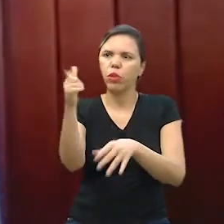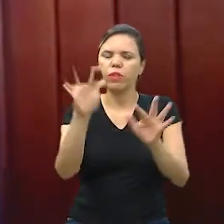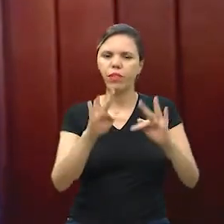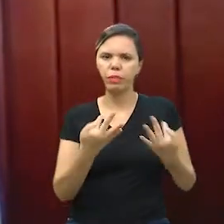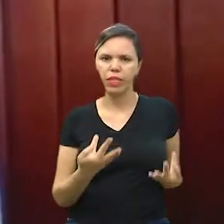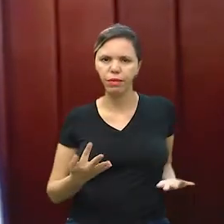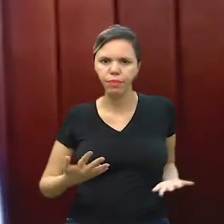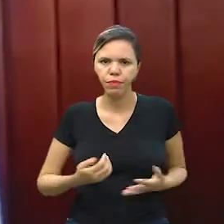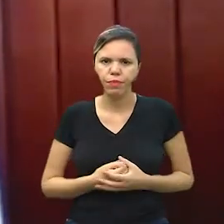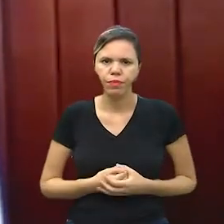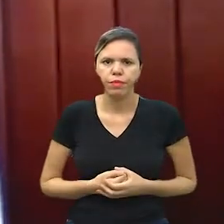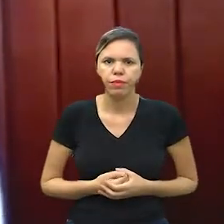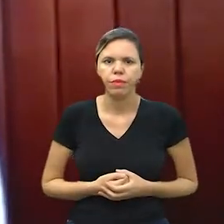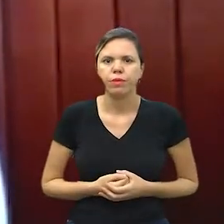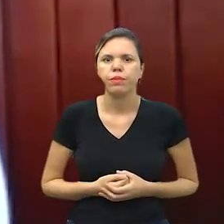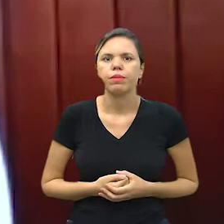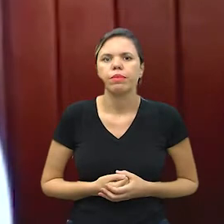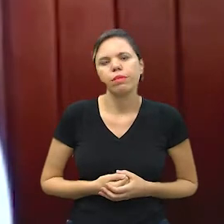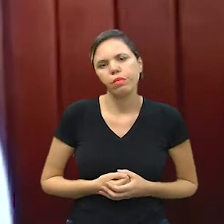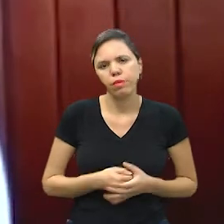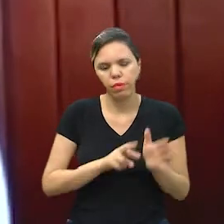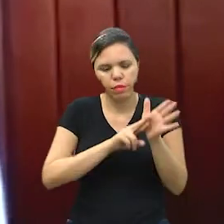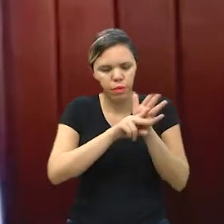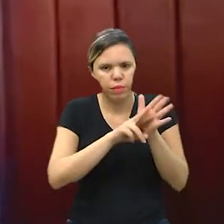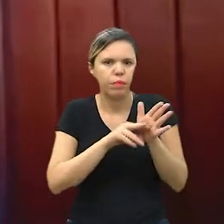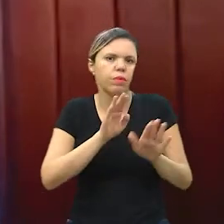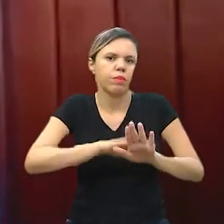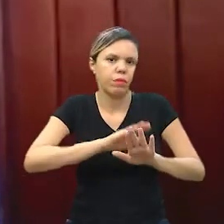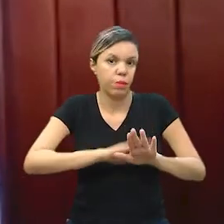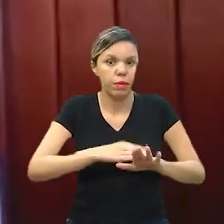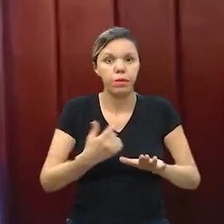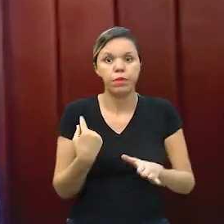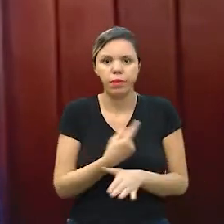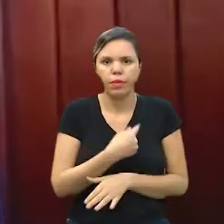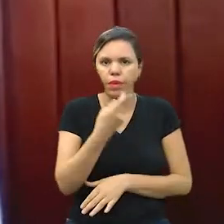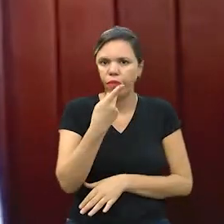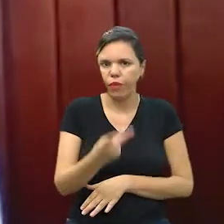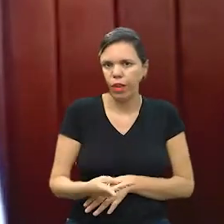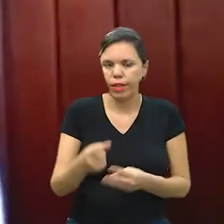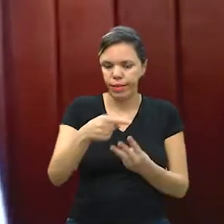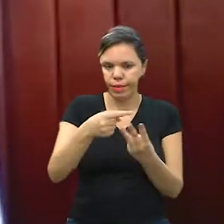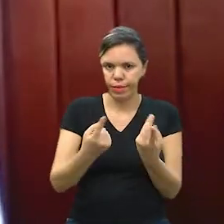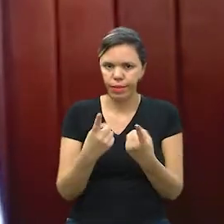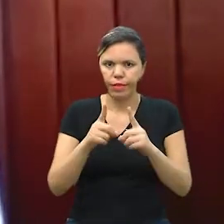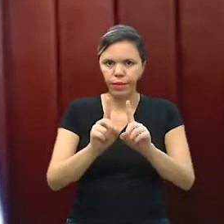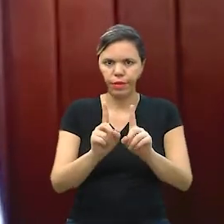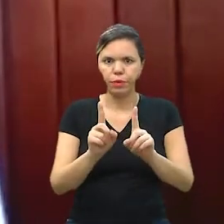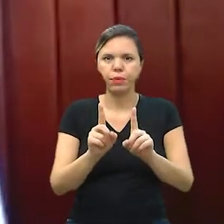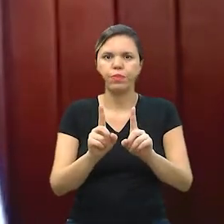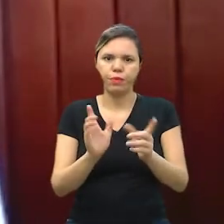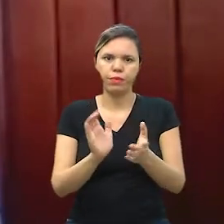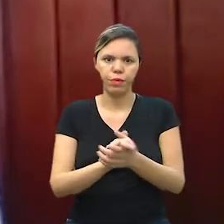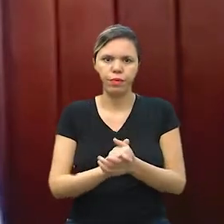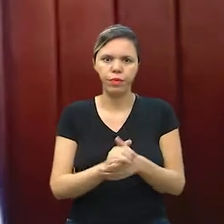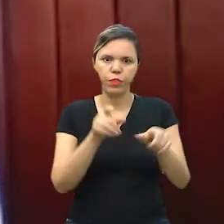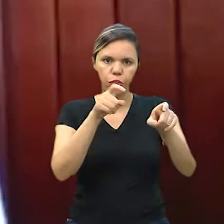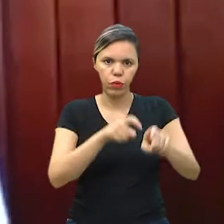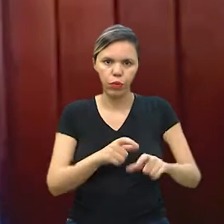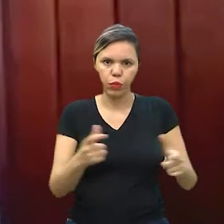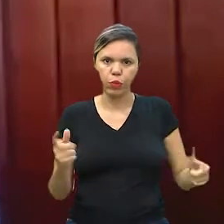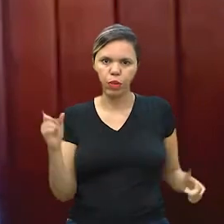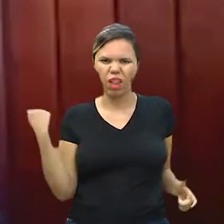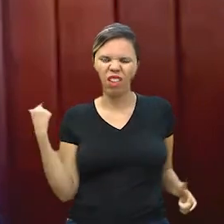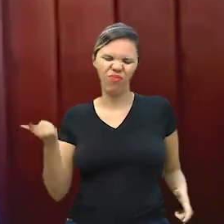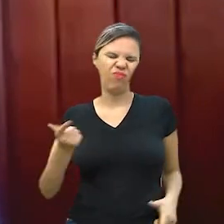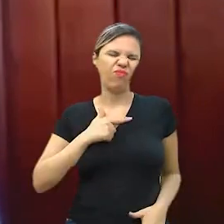mandar para outras famílias consumirem. Então, com essa ideologia, nós sempre falamos aqui que eram três casais, um